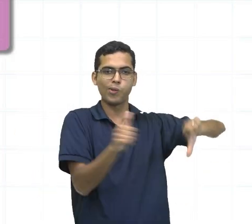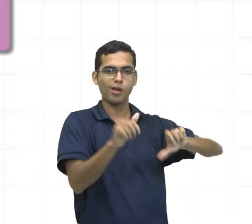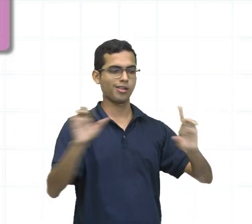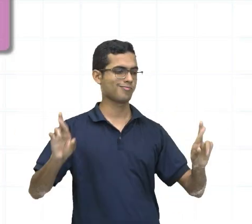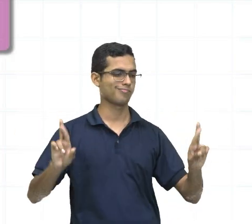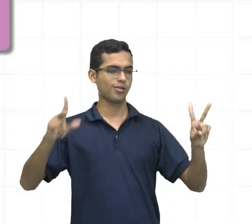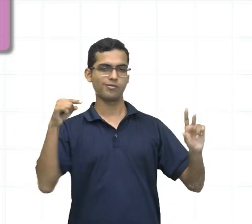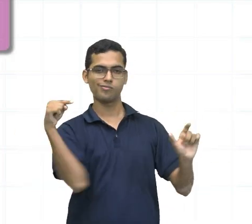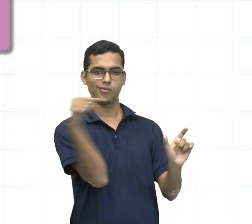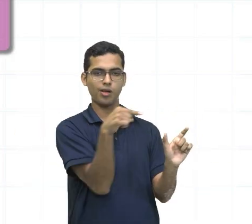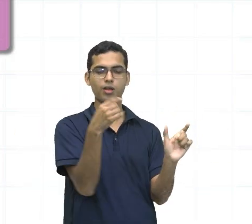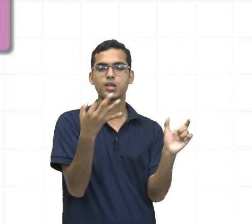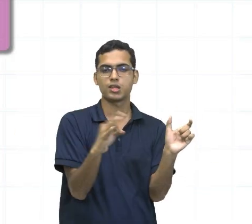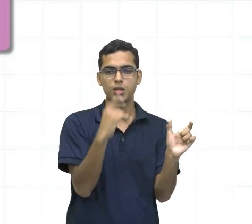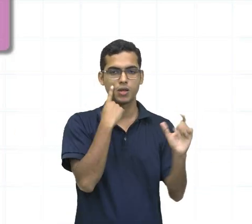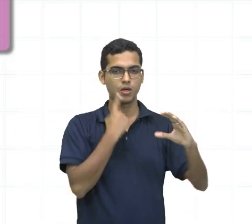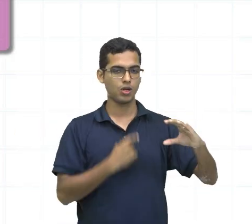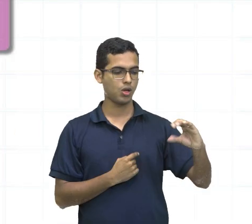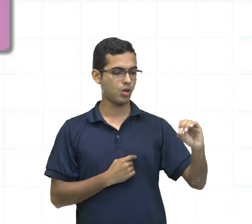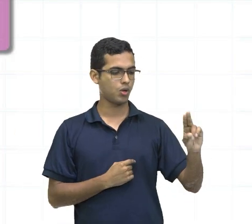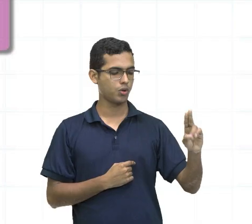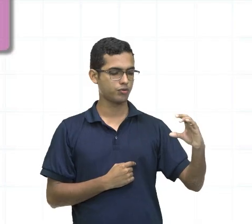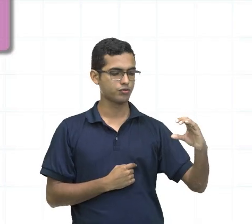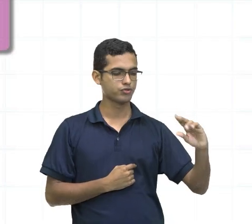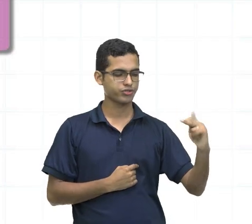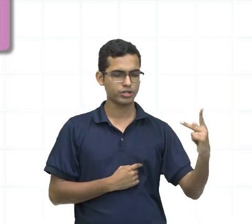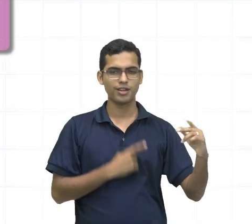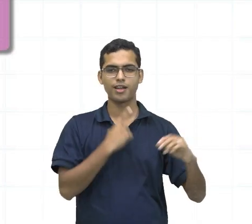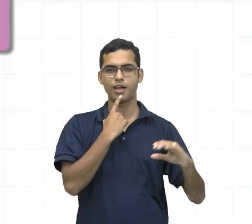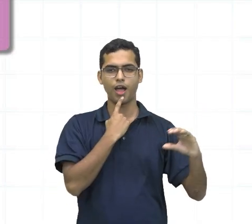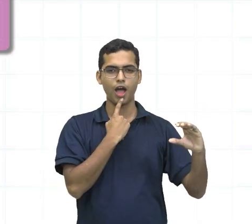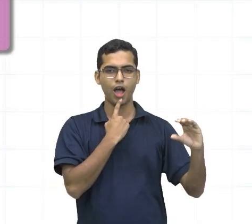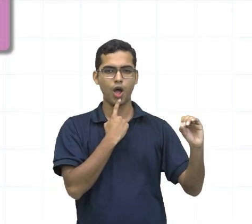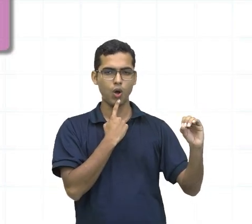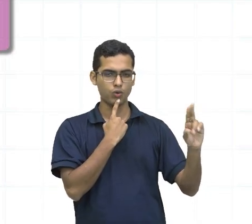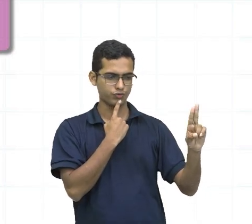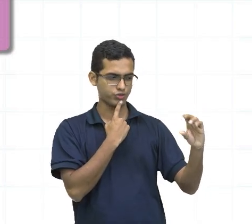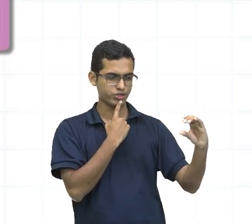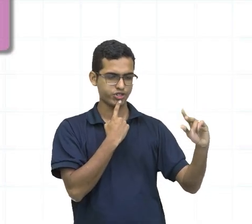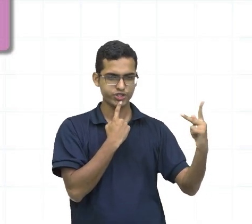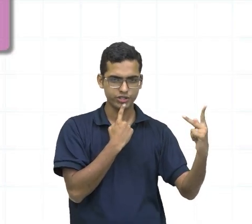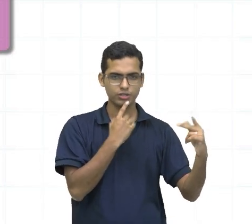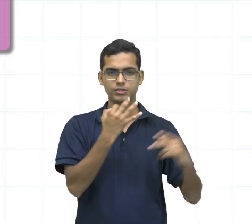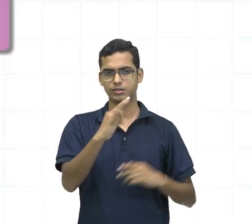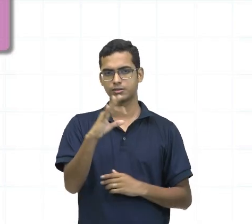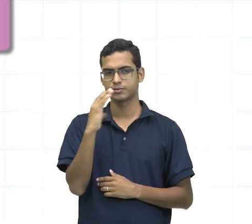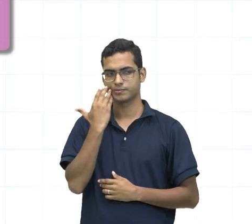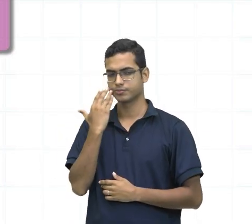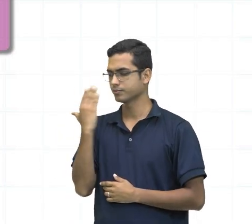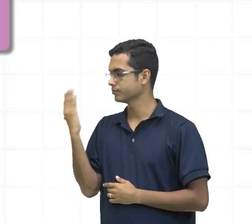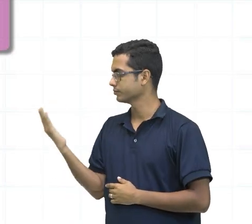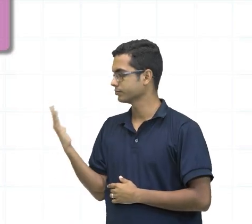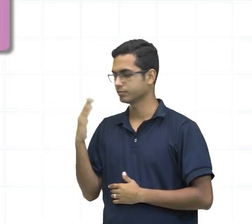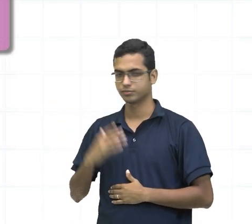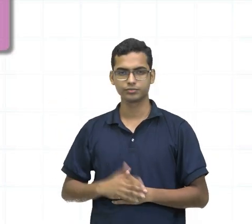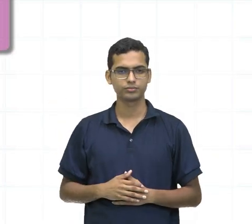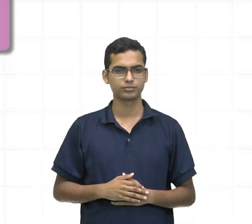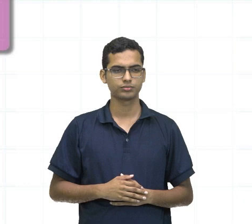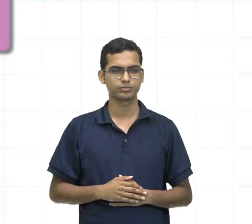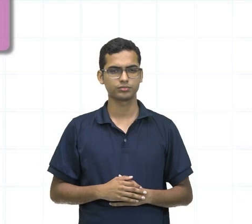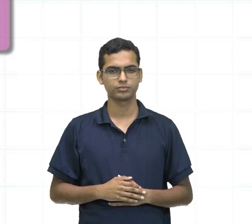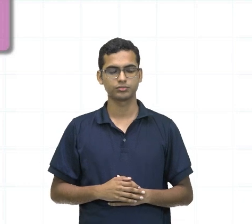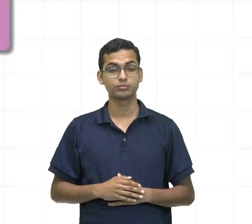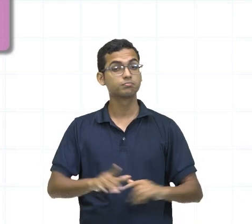ver. Couch, couch, couch, couch. Tem até uma